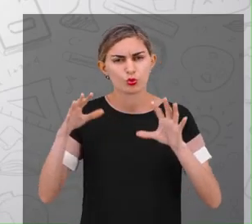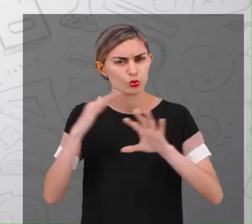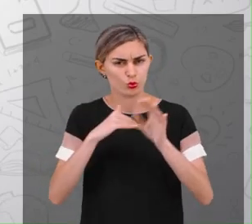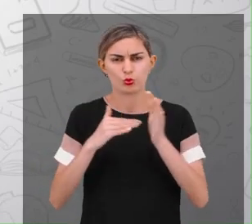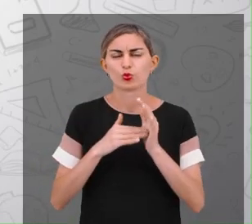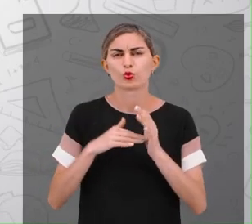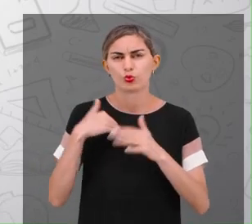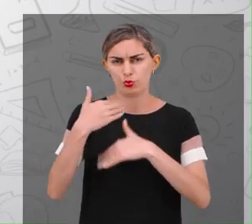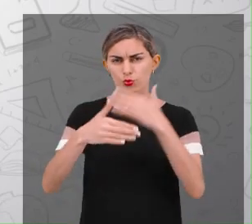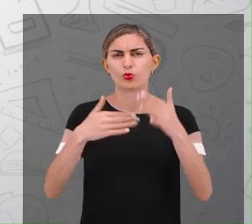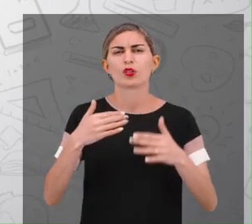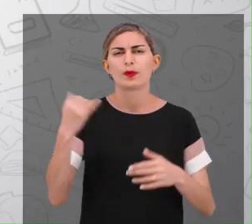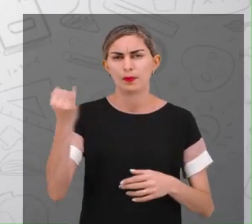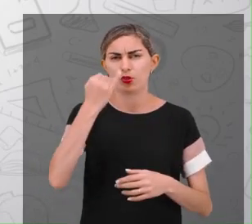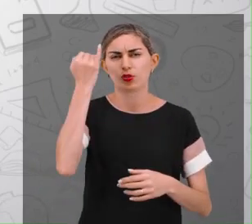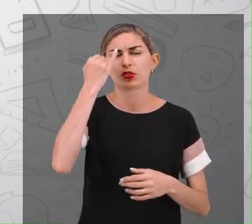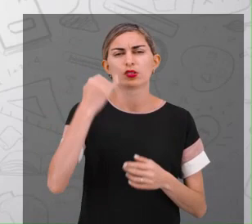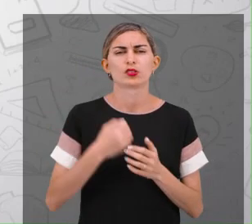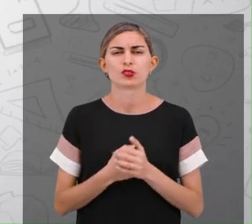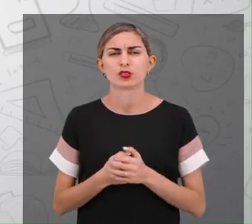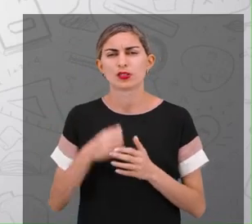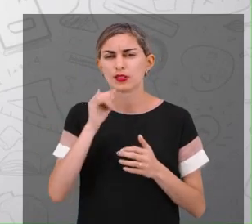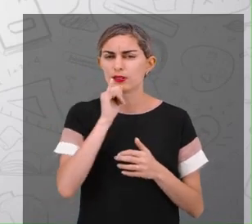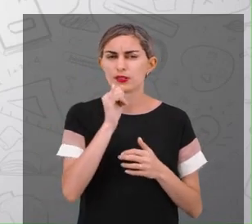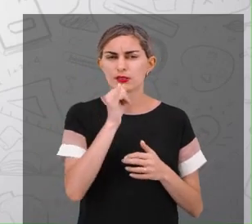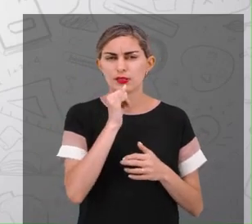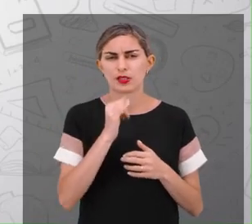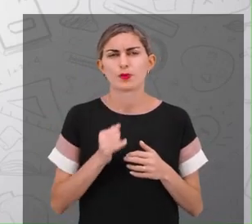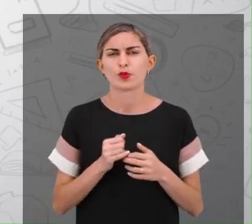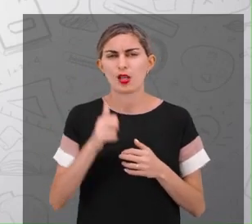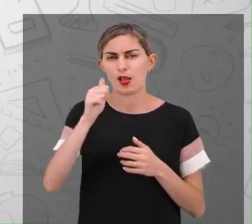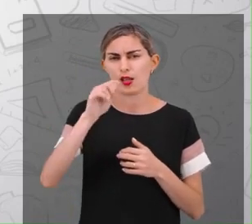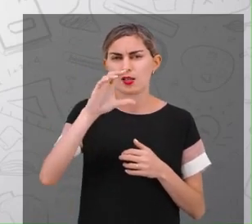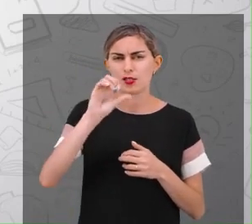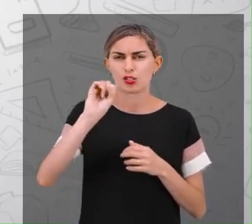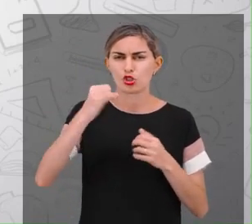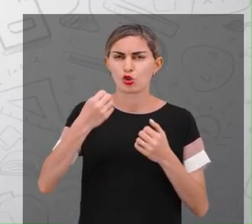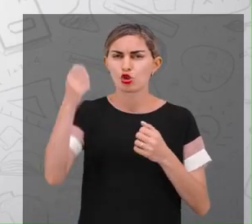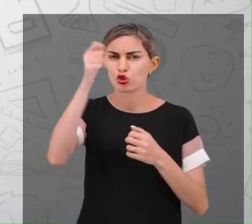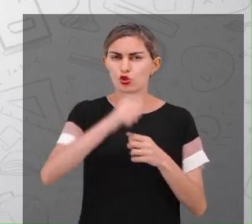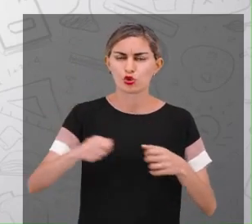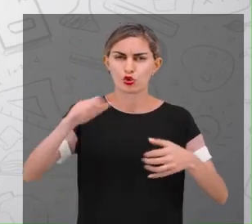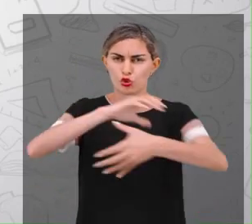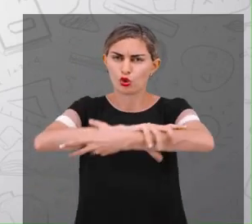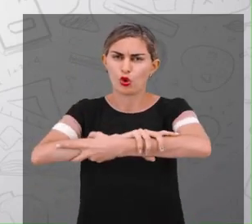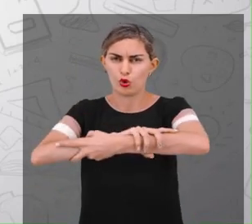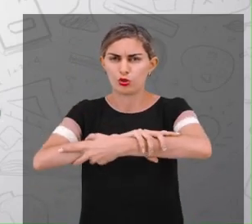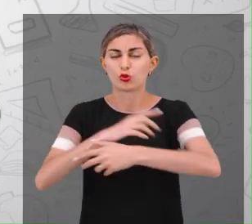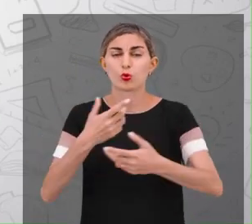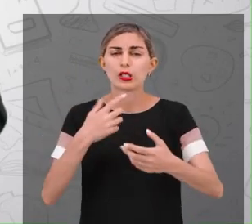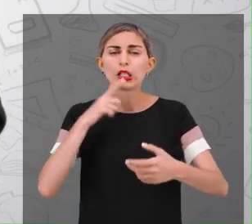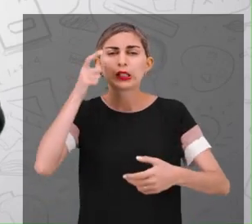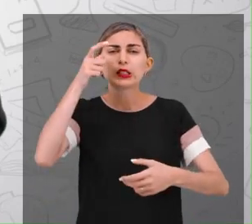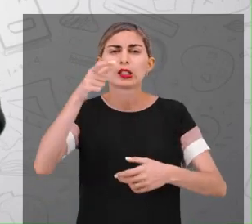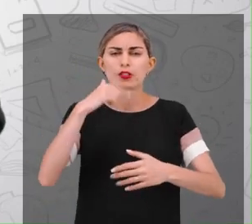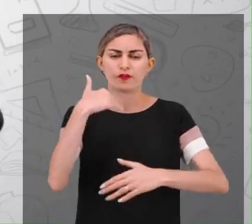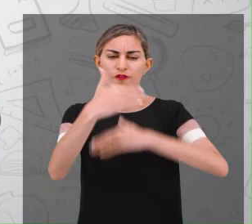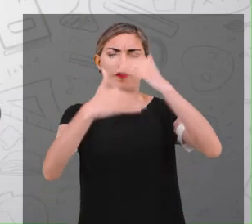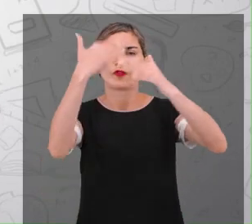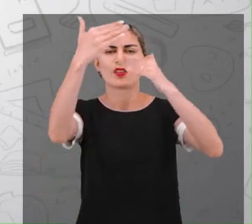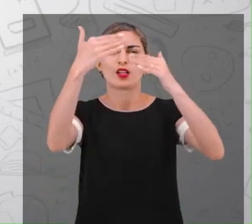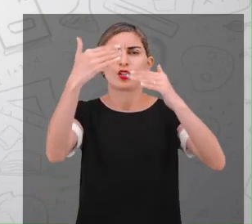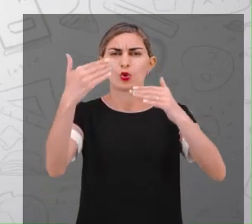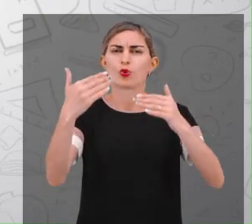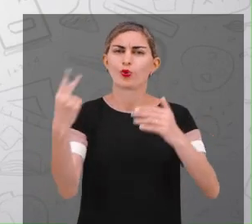todos eles, algo que é extremamente importante. Por exemplo, os acionistas, eles têm como interesse crescimento no valor das ações da